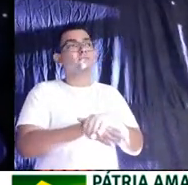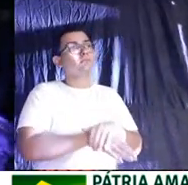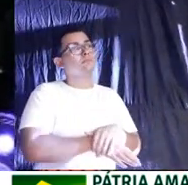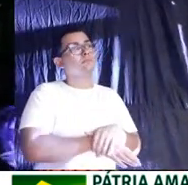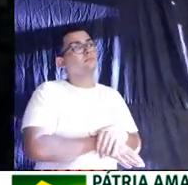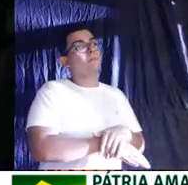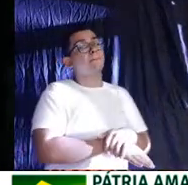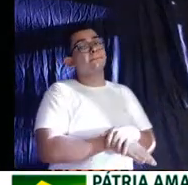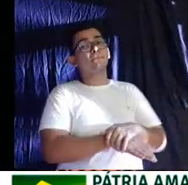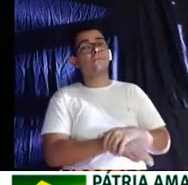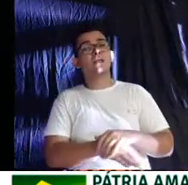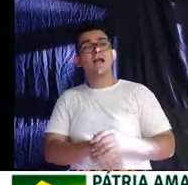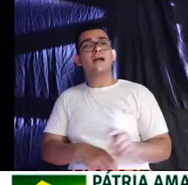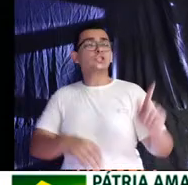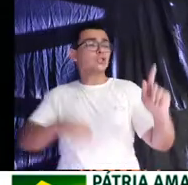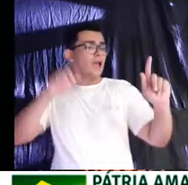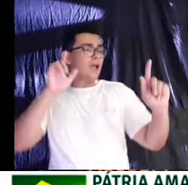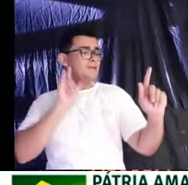Te amo,